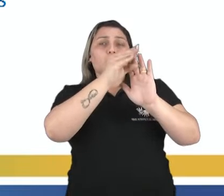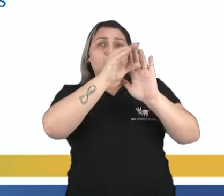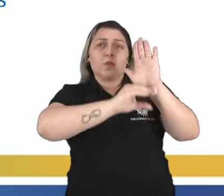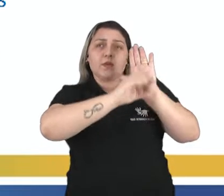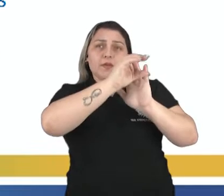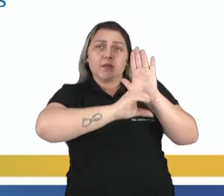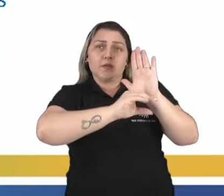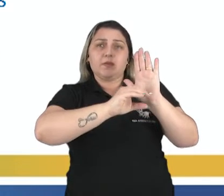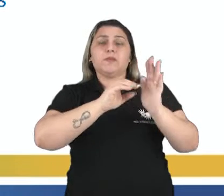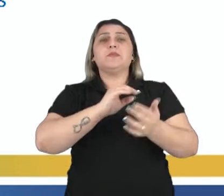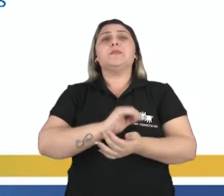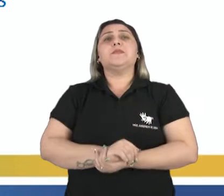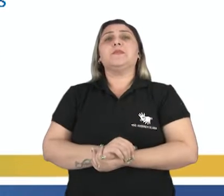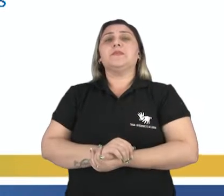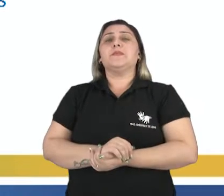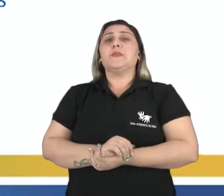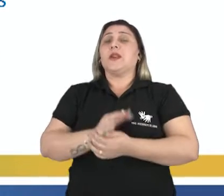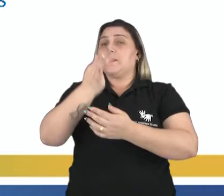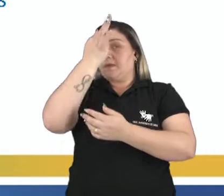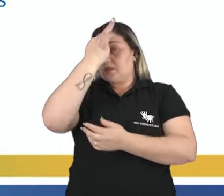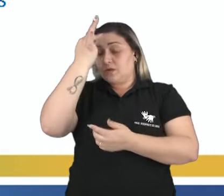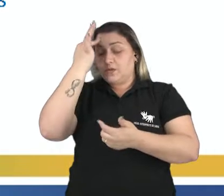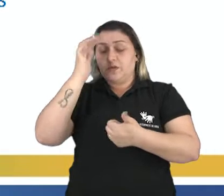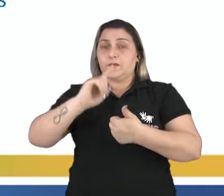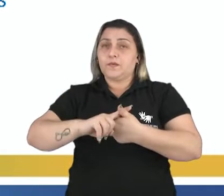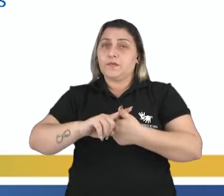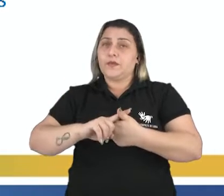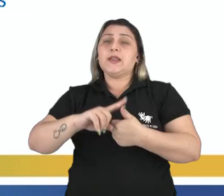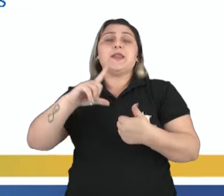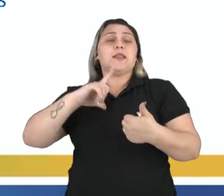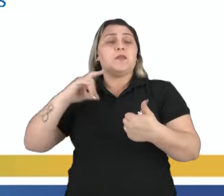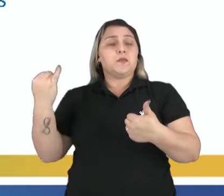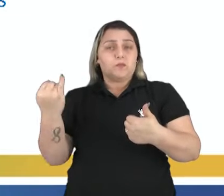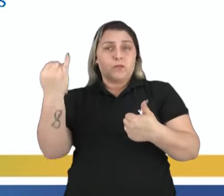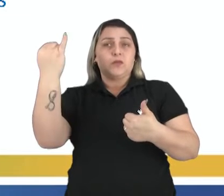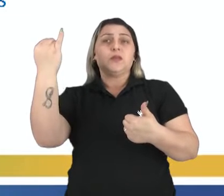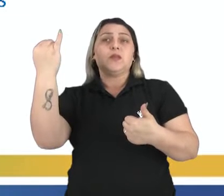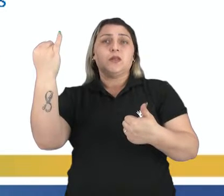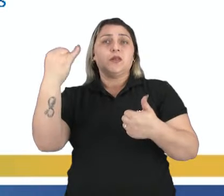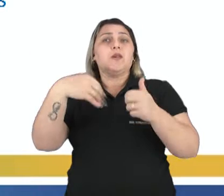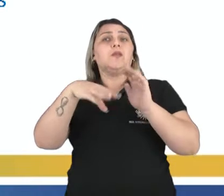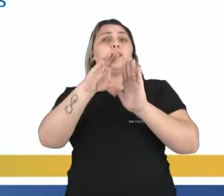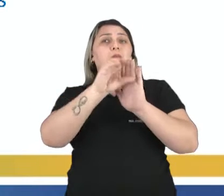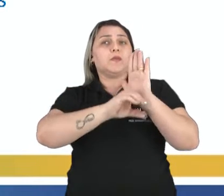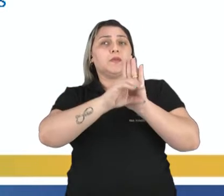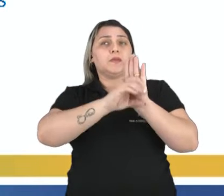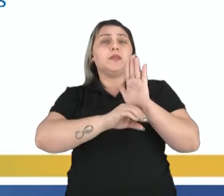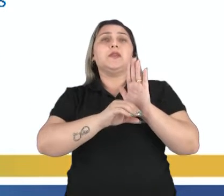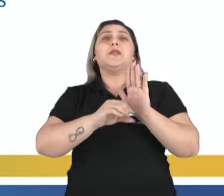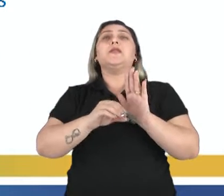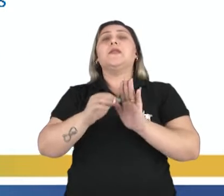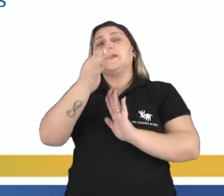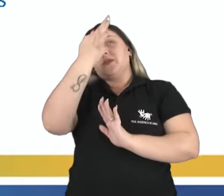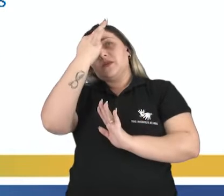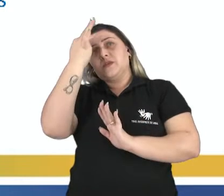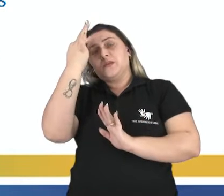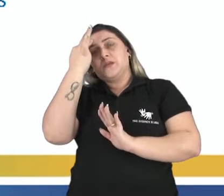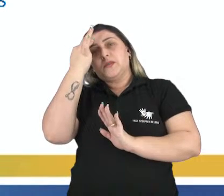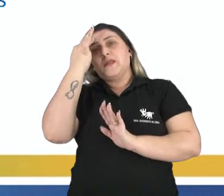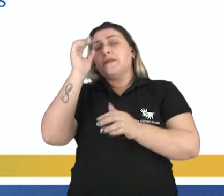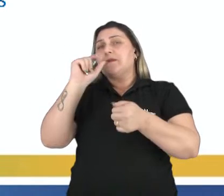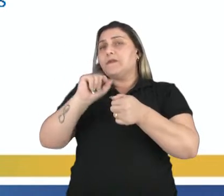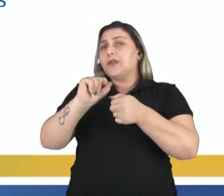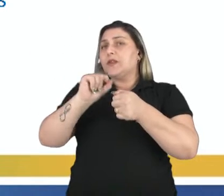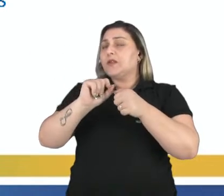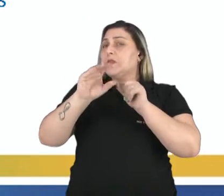certo? Tanto para a filosofia há uma importância muito grande no conceito. Ou seja, a filosofia é